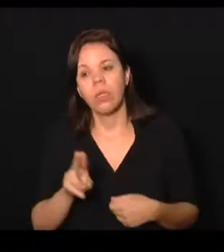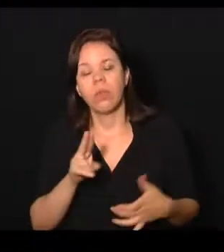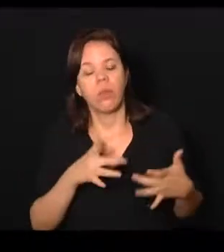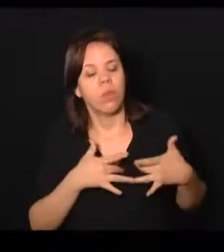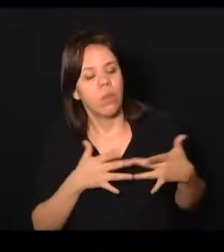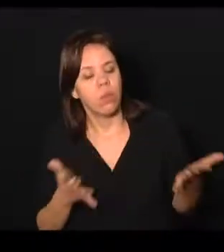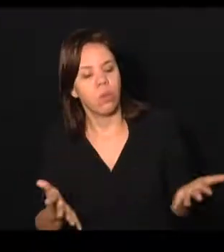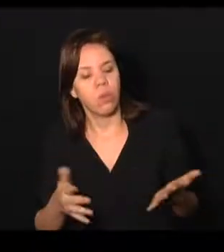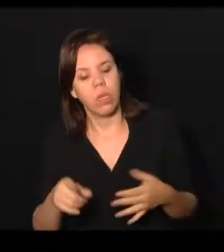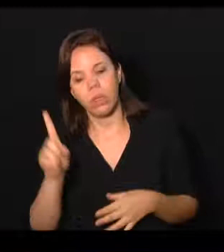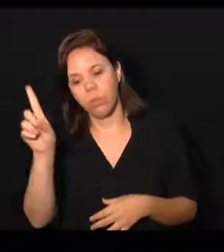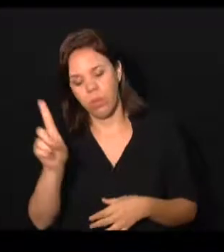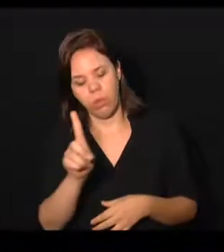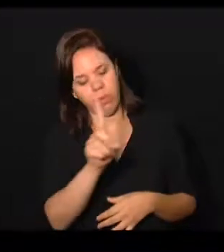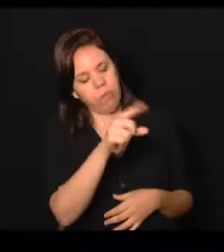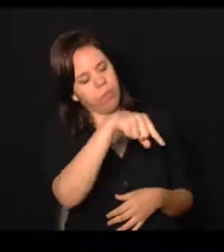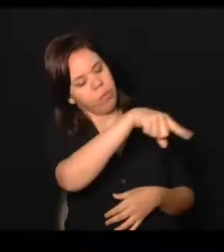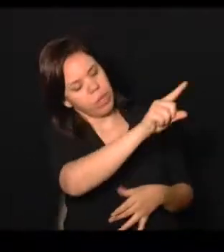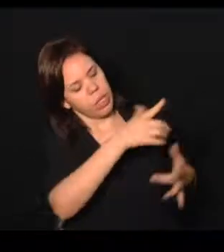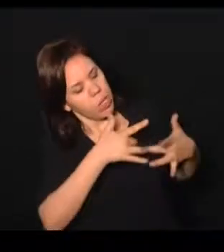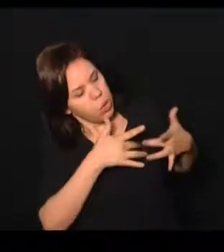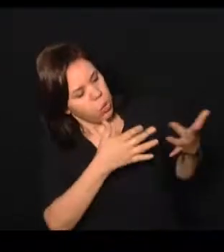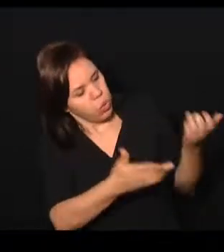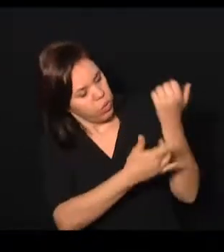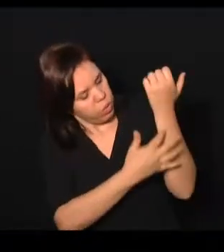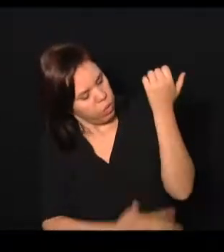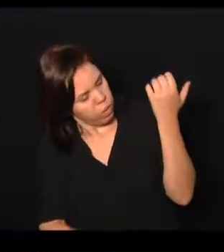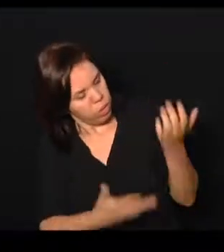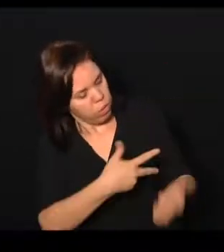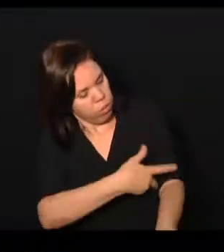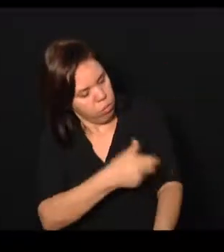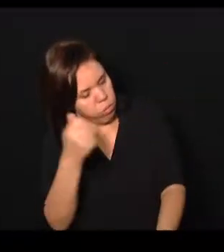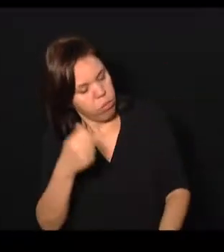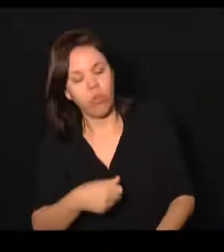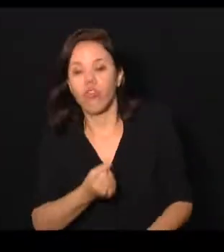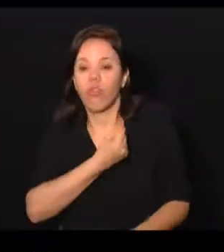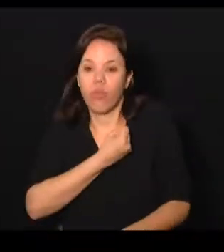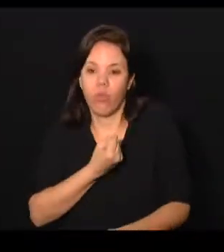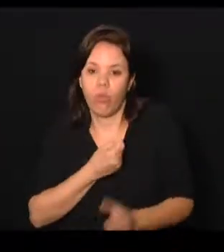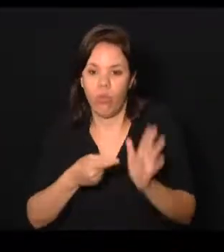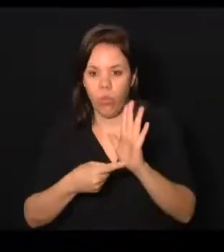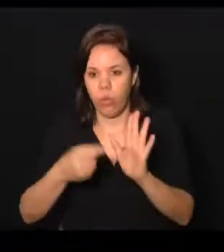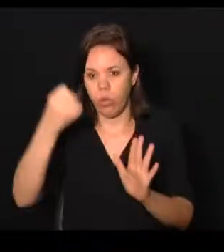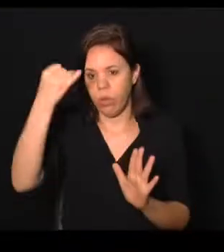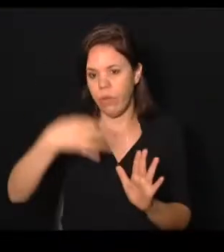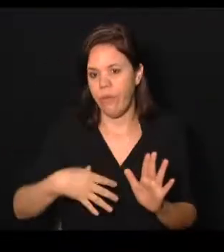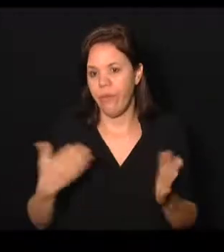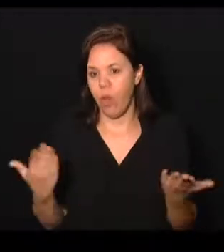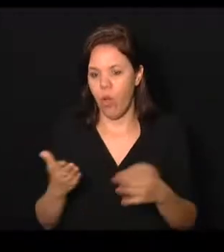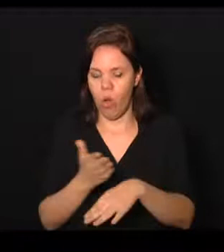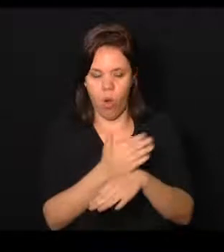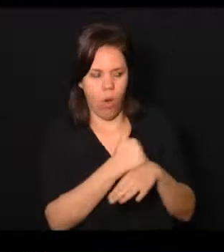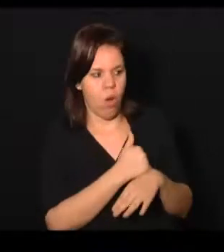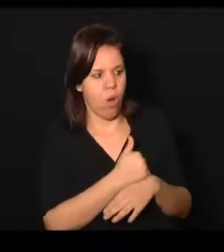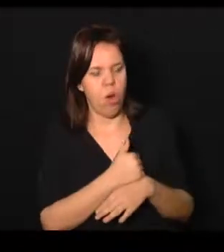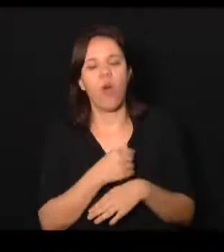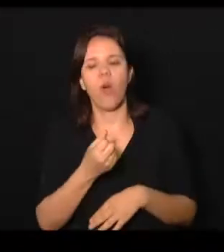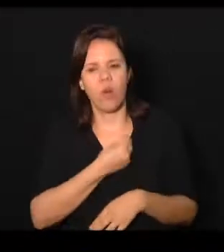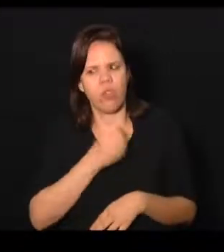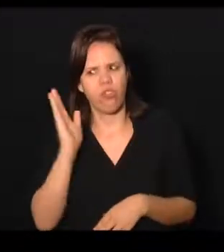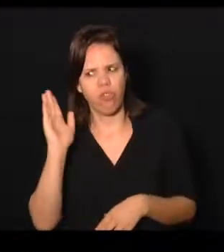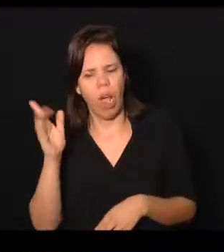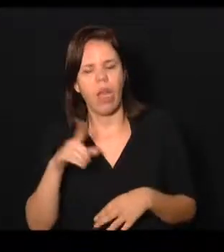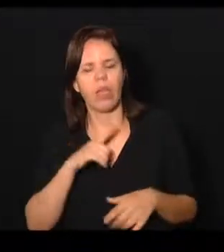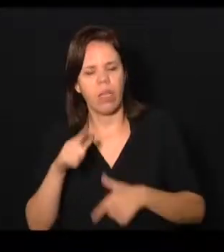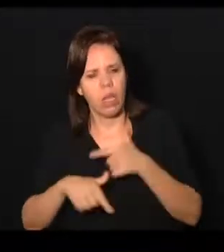vão até o banco de sangue doar sangue. Esse número citado pelo senhor é um número que a gente conhece, já trabalha com esse número no Ministério da